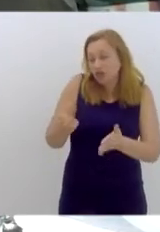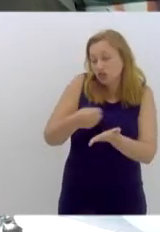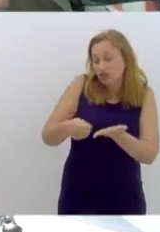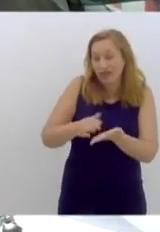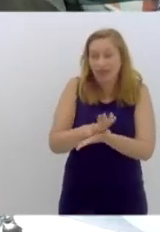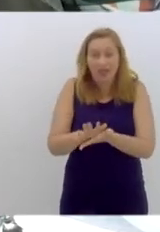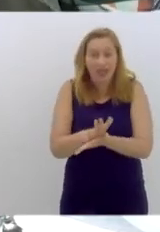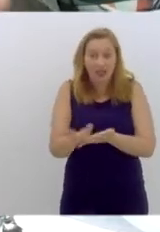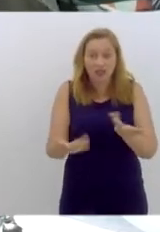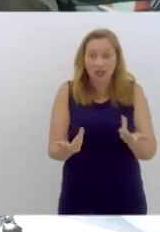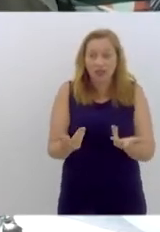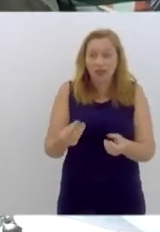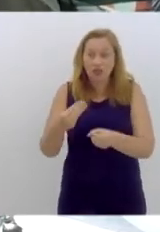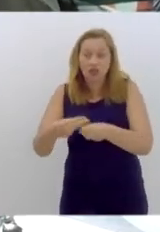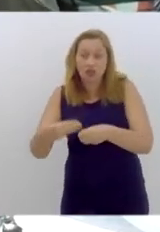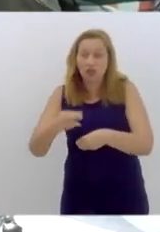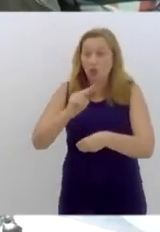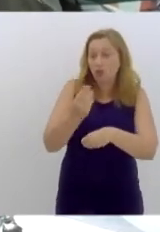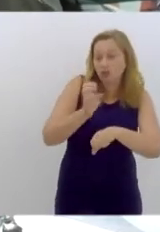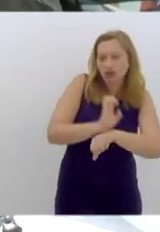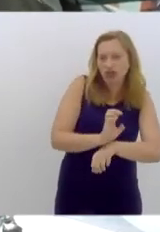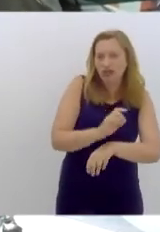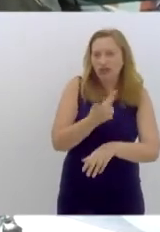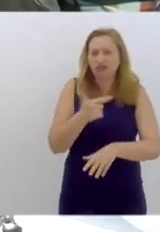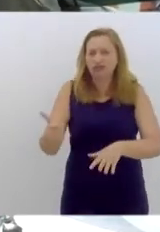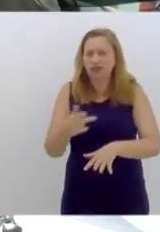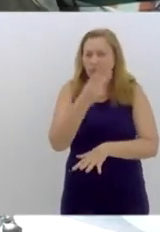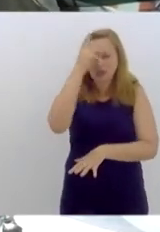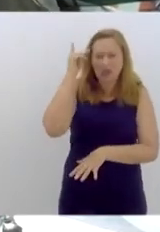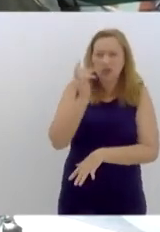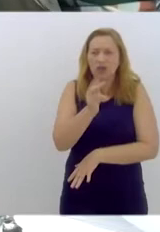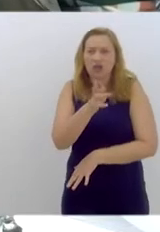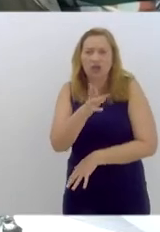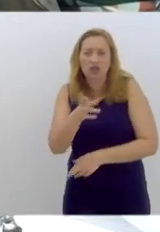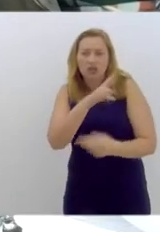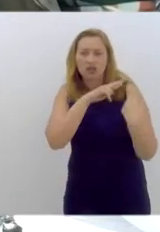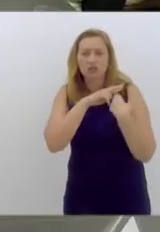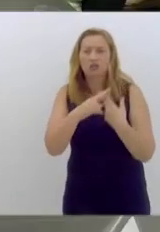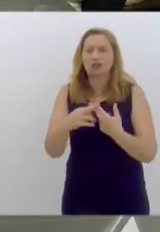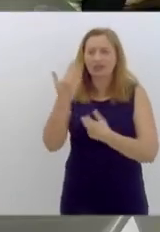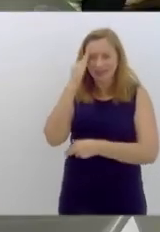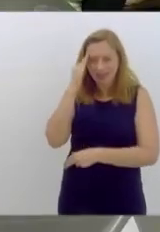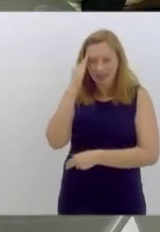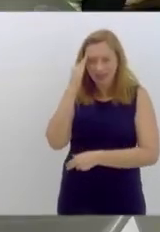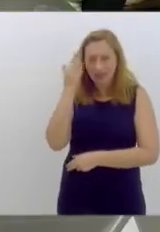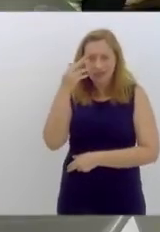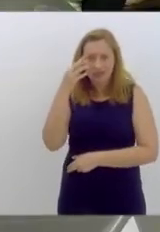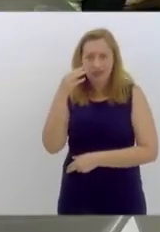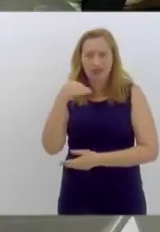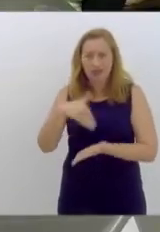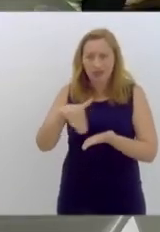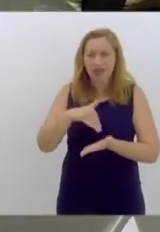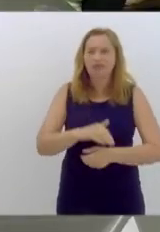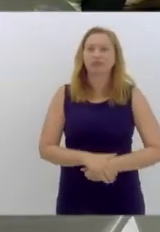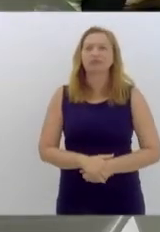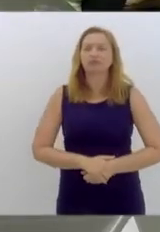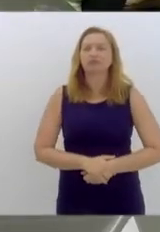Ou os municípios ou o Estado, não tem ninguém responsável. Entendeu, secretário? Por